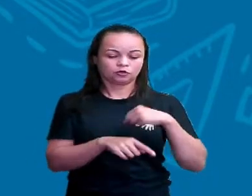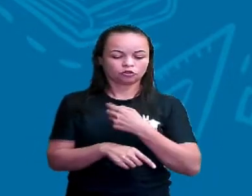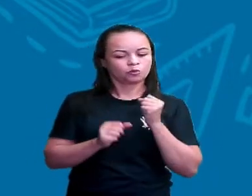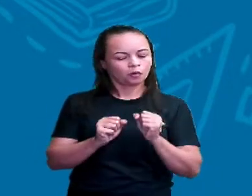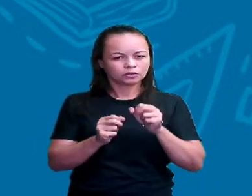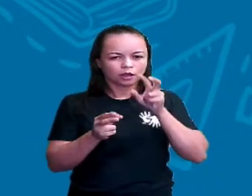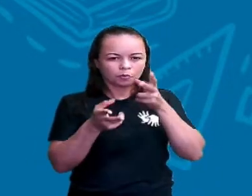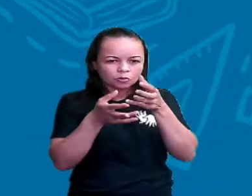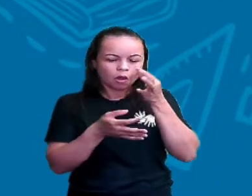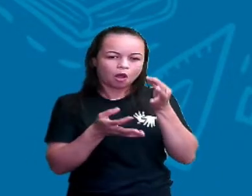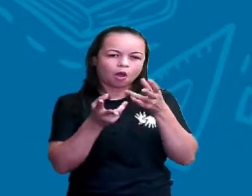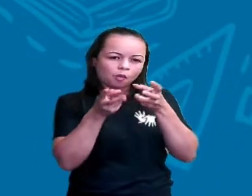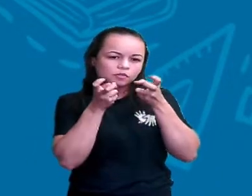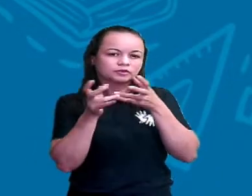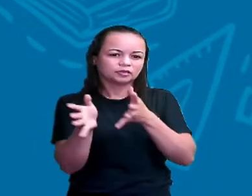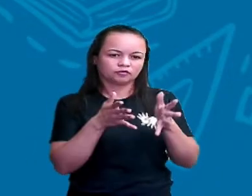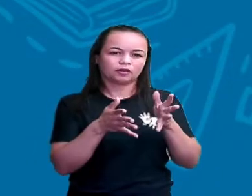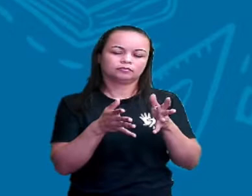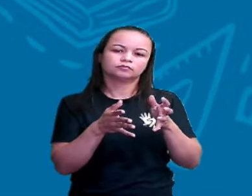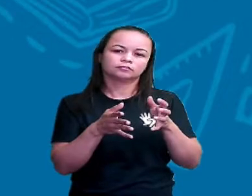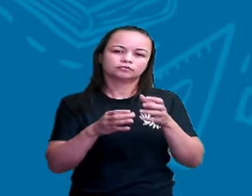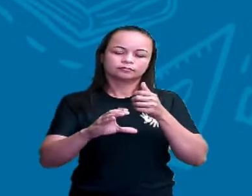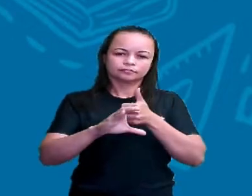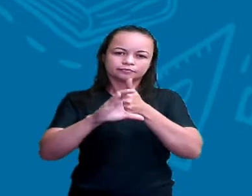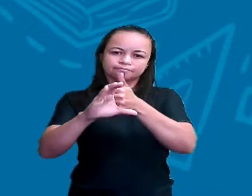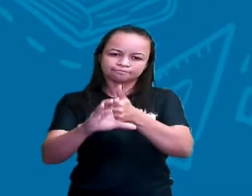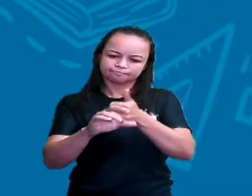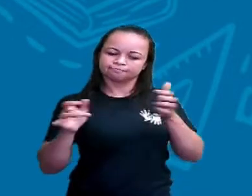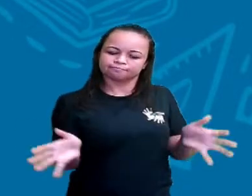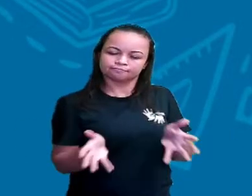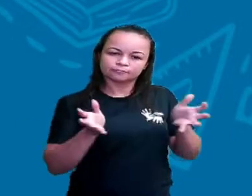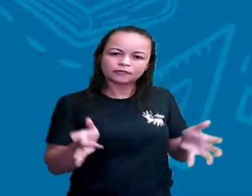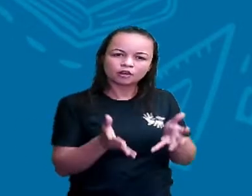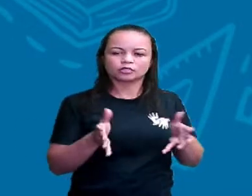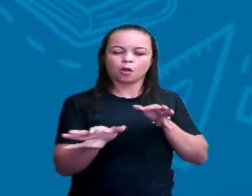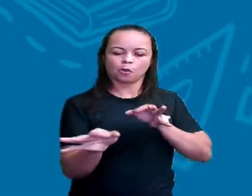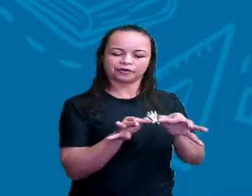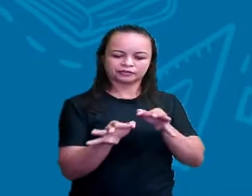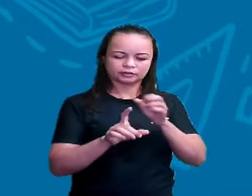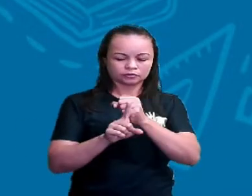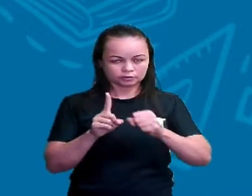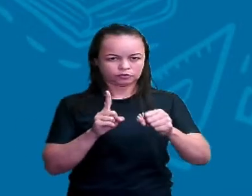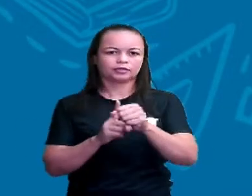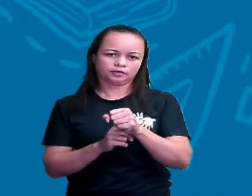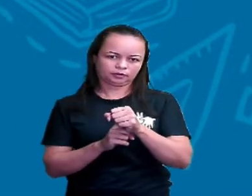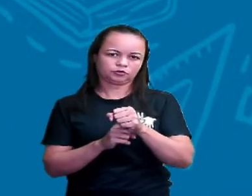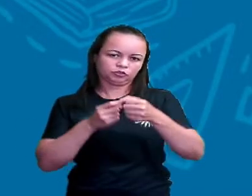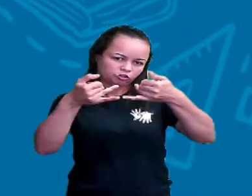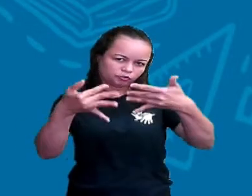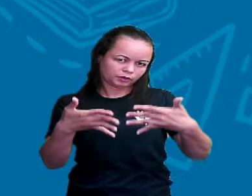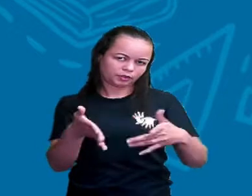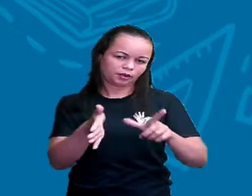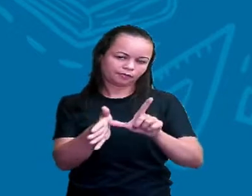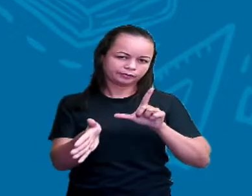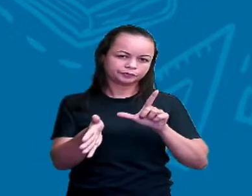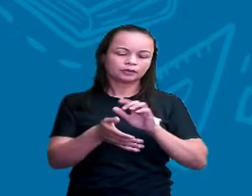aconteceu nesse período. A Era Cristã, forte influência na organização da sociedade, como eu falei para vocês, né? A